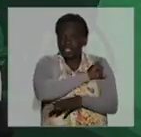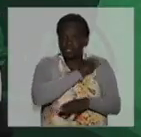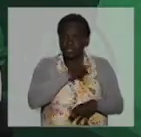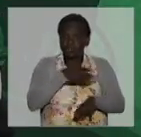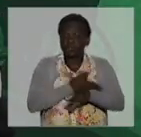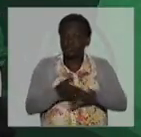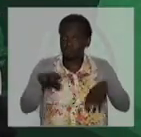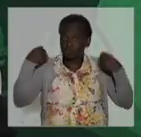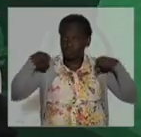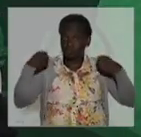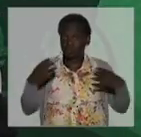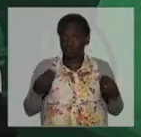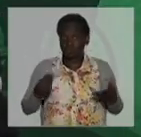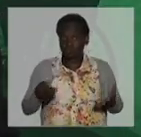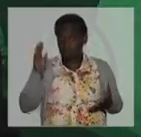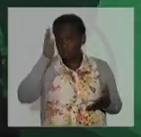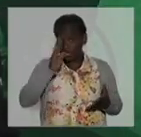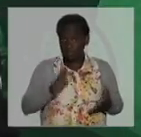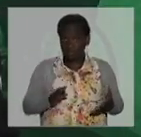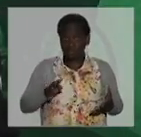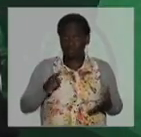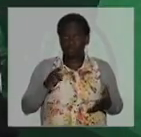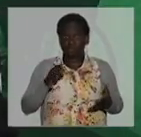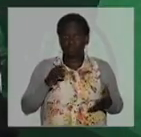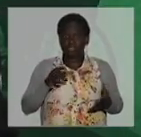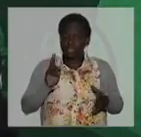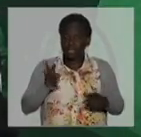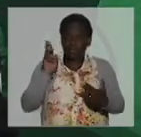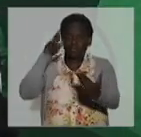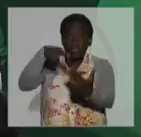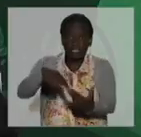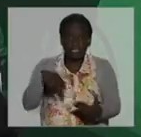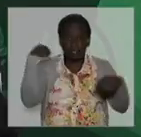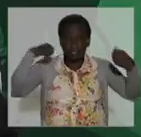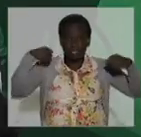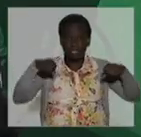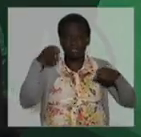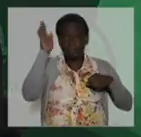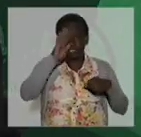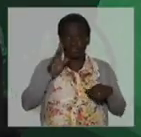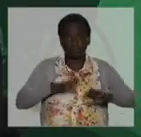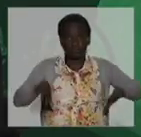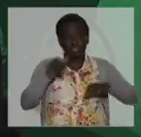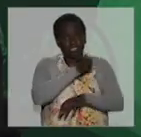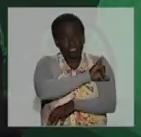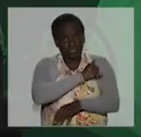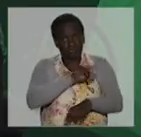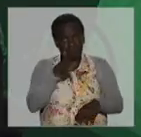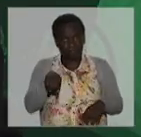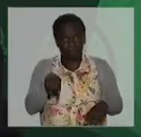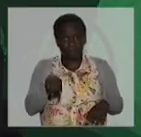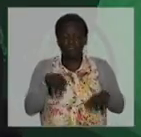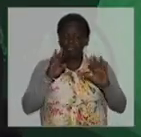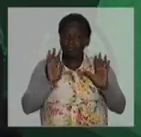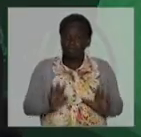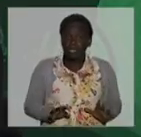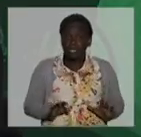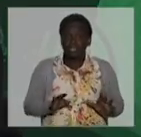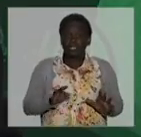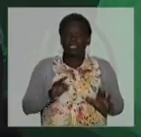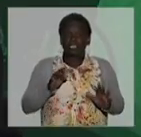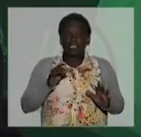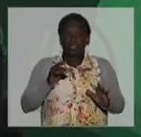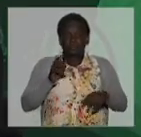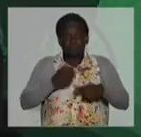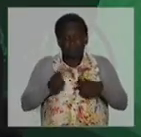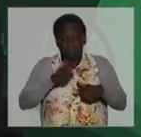celeiro de atividade física no Brasil. A gente sempre foi referência de atividade física no Brasil. Só que por uma questão tecnicista,